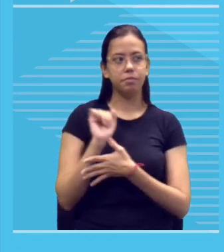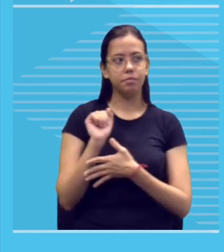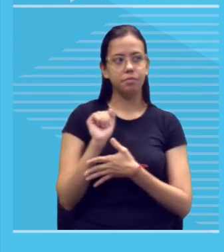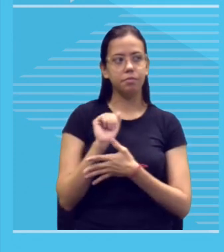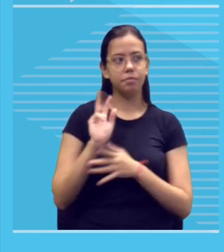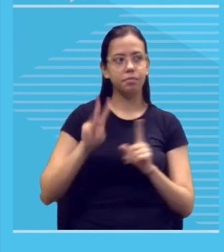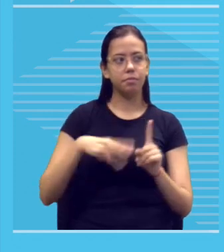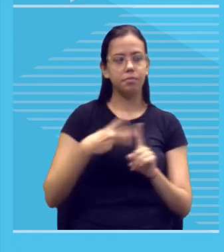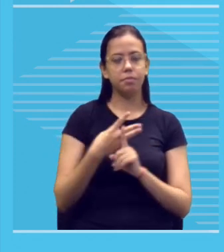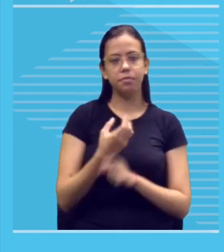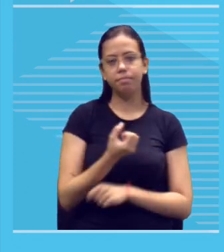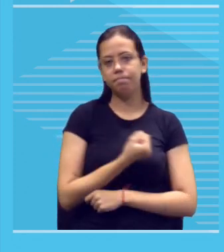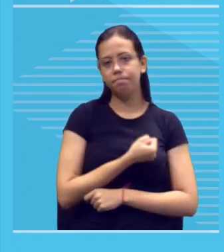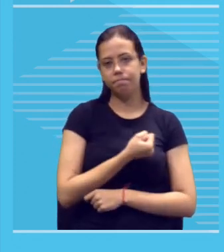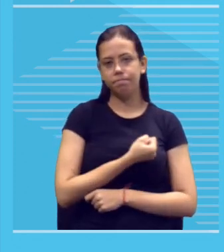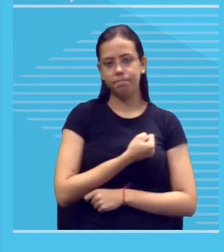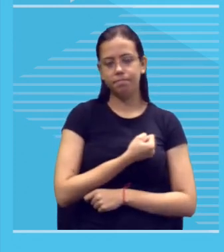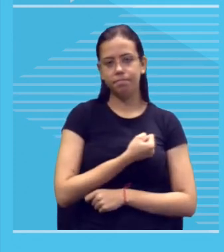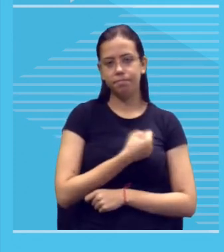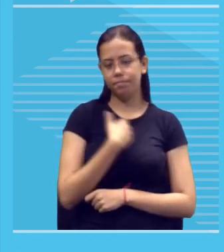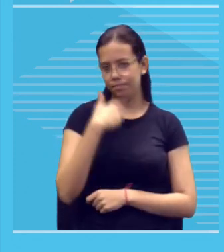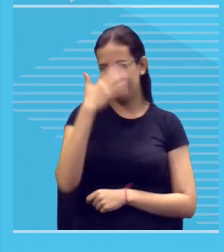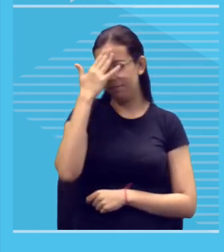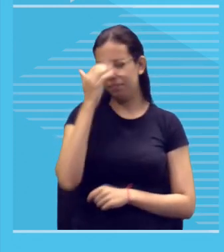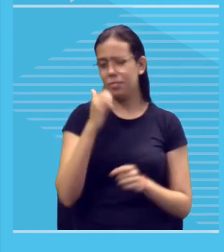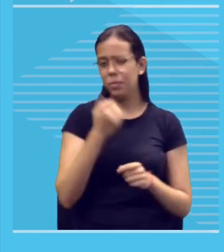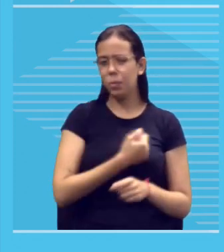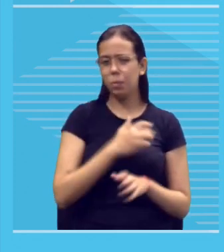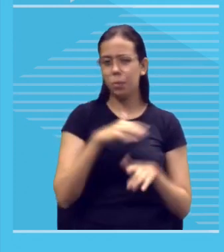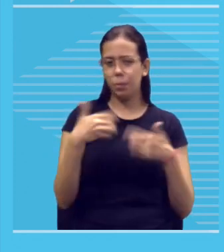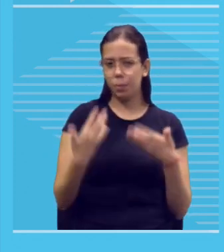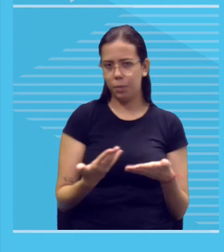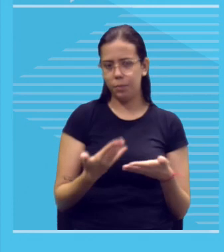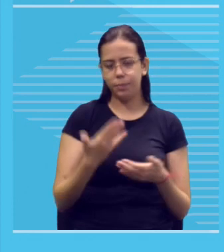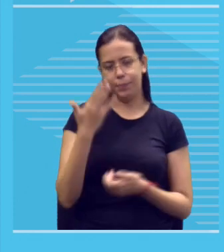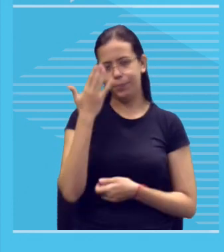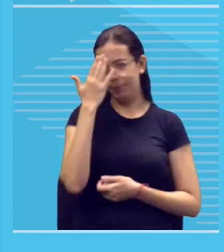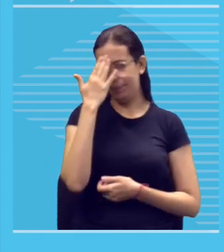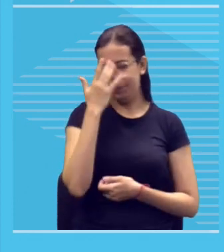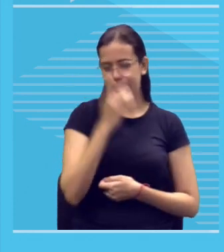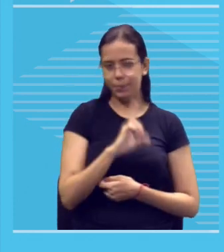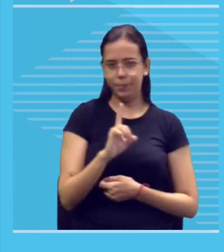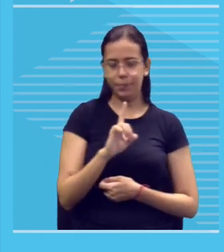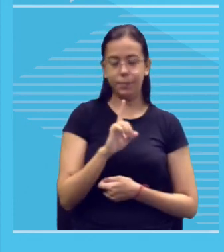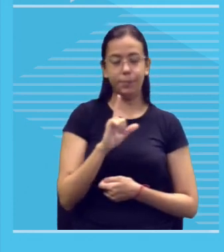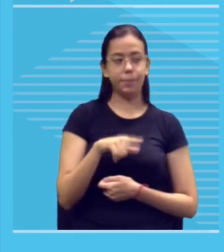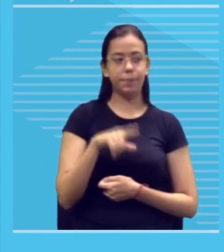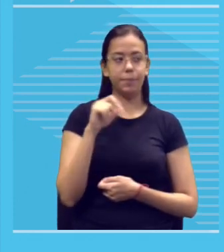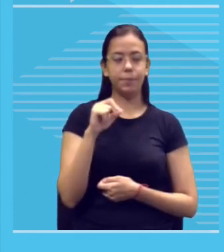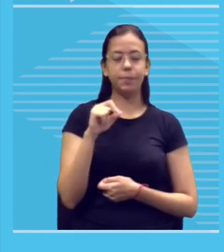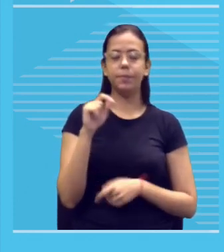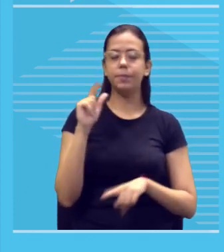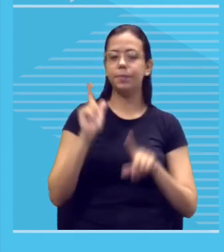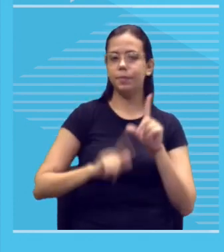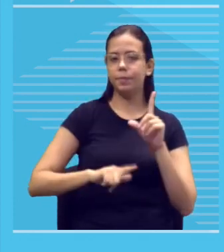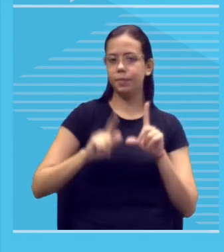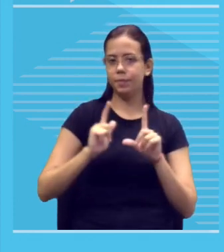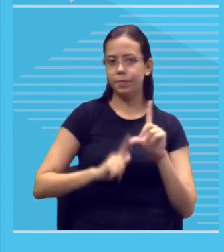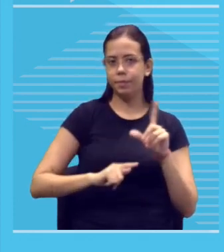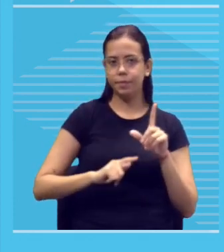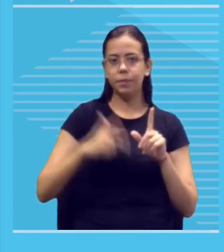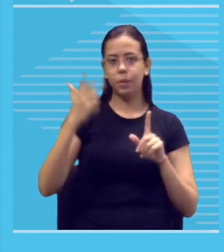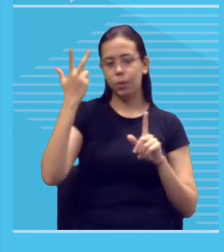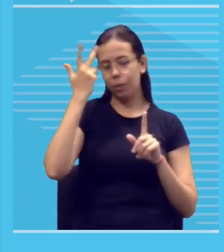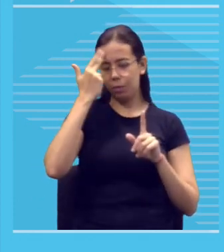triplo de um número eu sei que número é esse não você escolhe uma letra normalmente